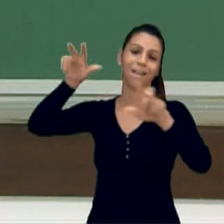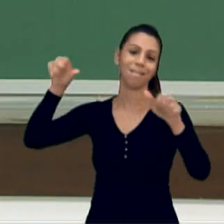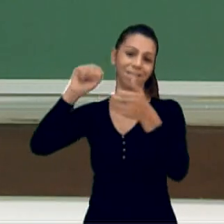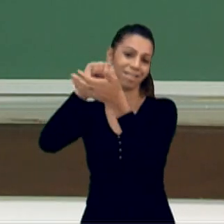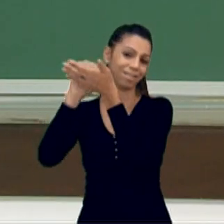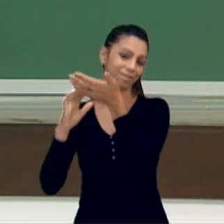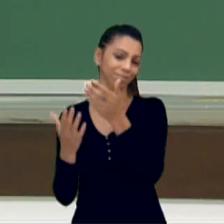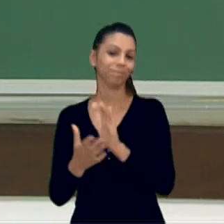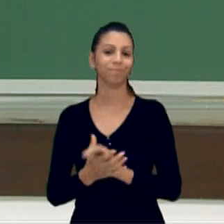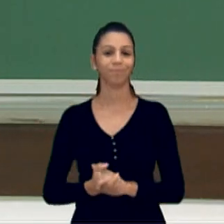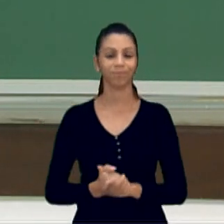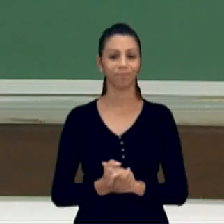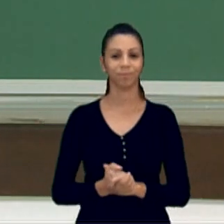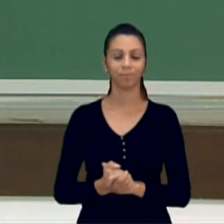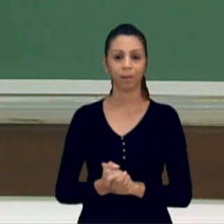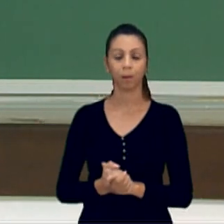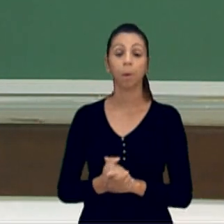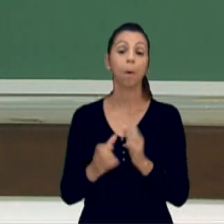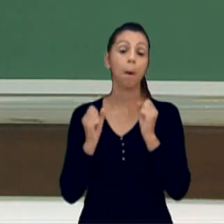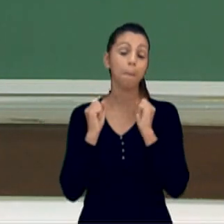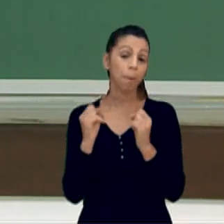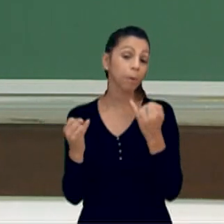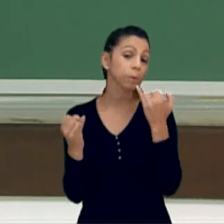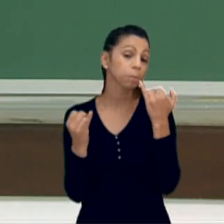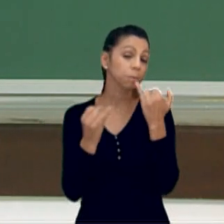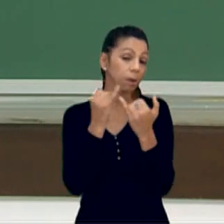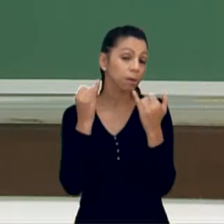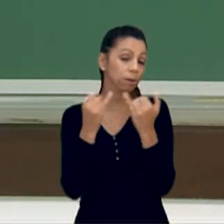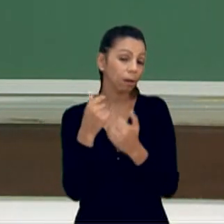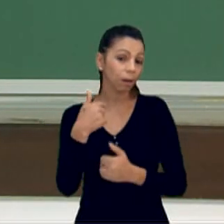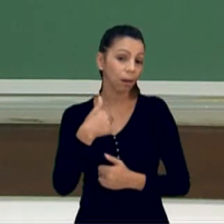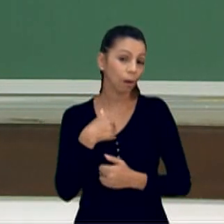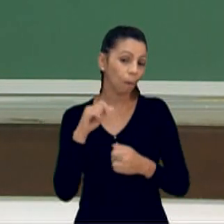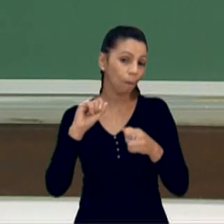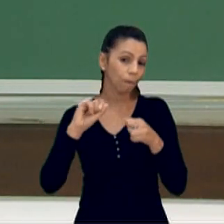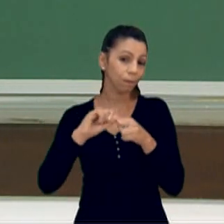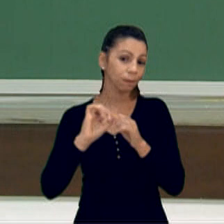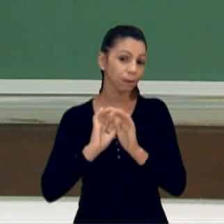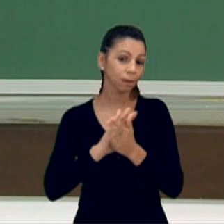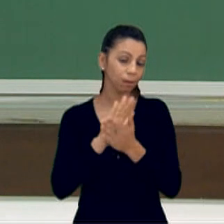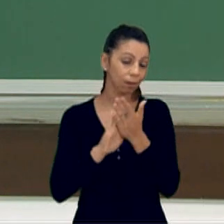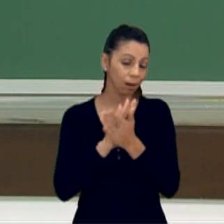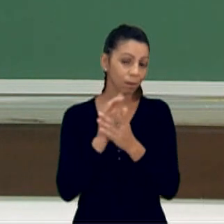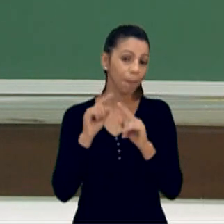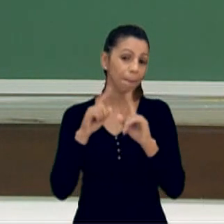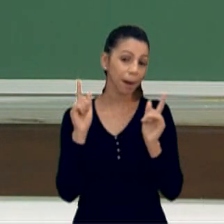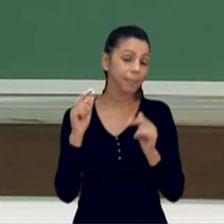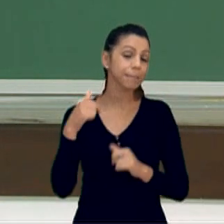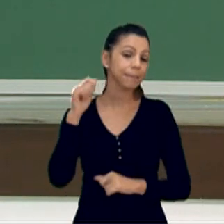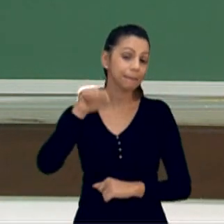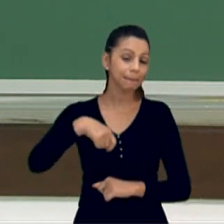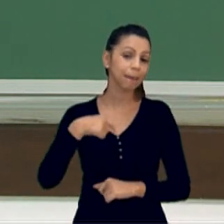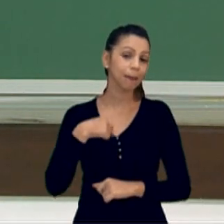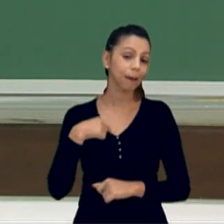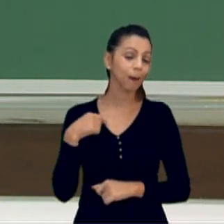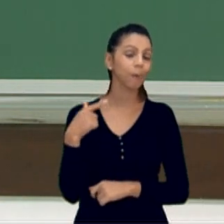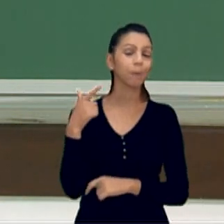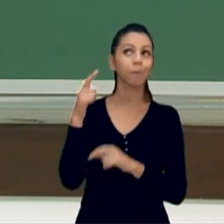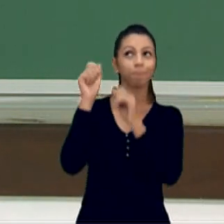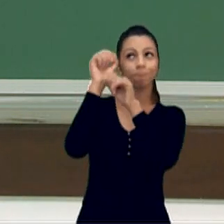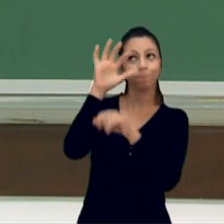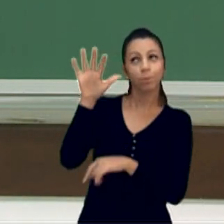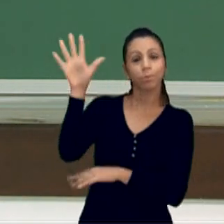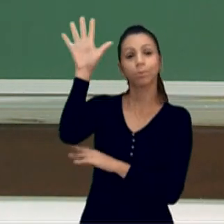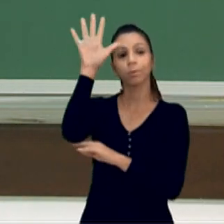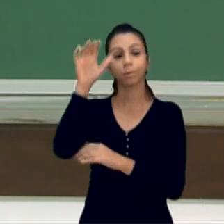uma possibilidade. Pode parecer que eu não estou fazendo nada, mas eu estou, nem que seja na minha cabeça. E